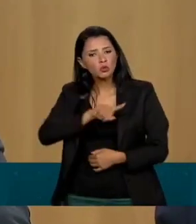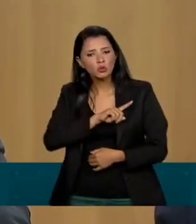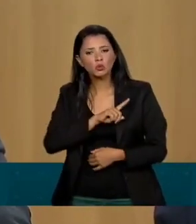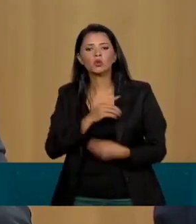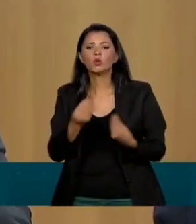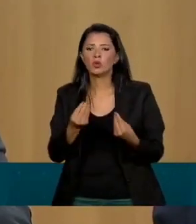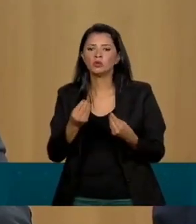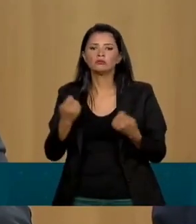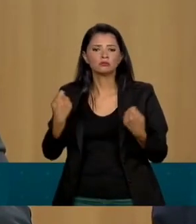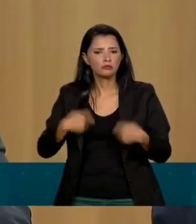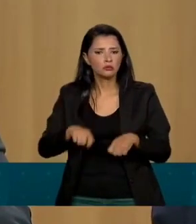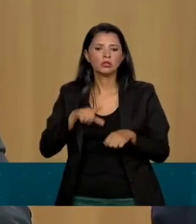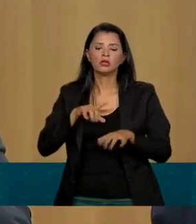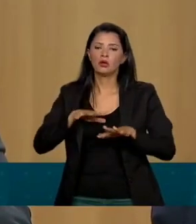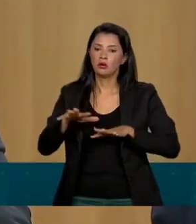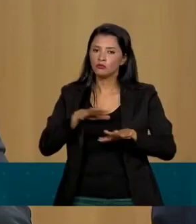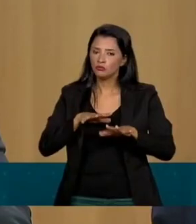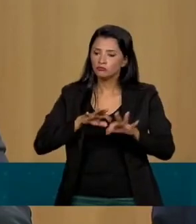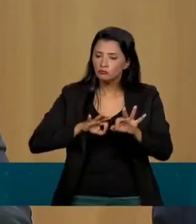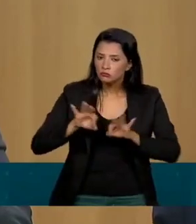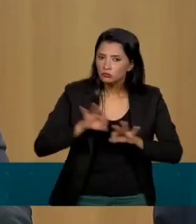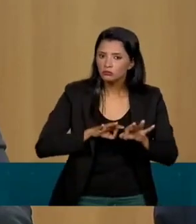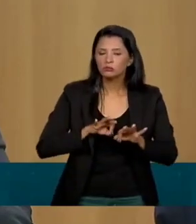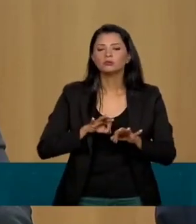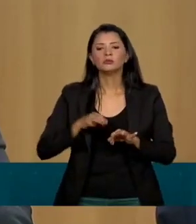estamos plenamente mobilizados.